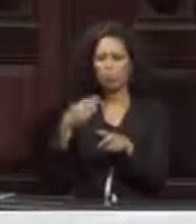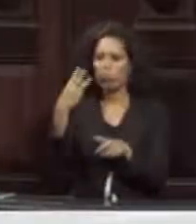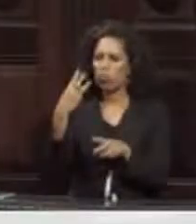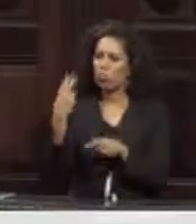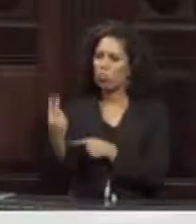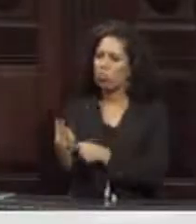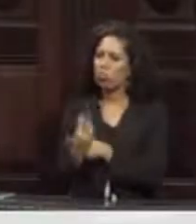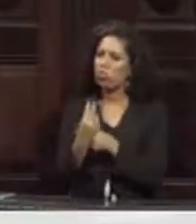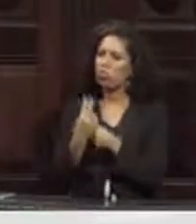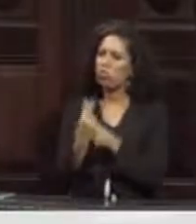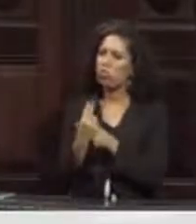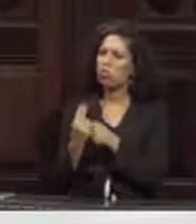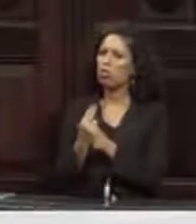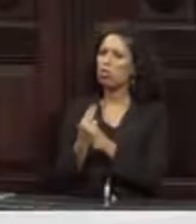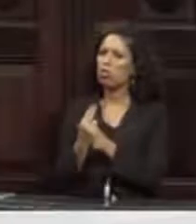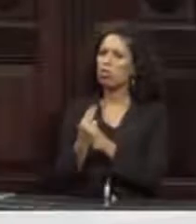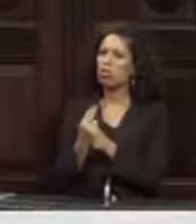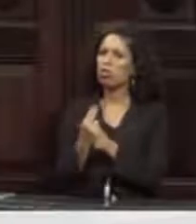empréstimos,